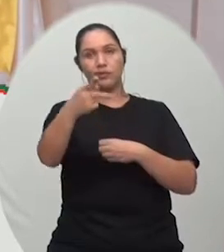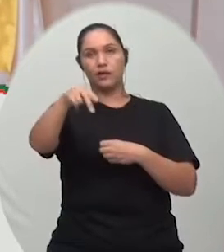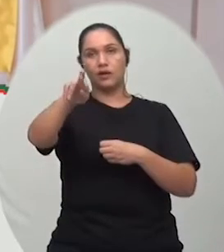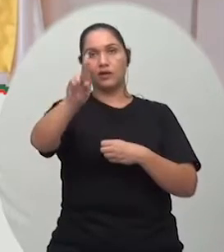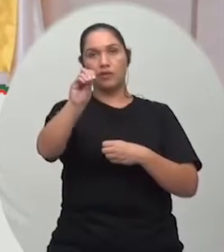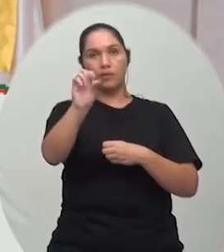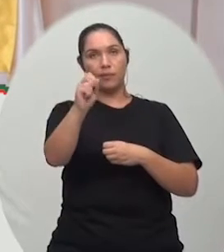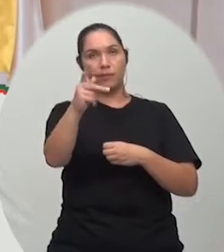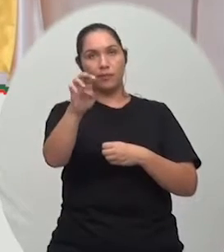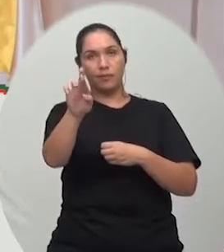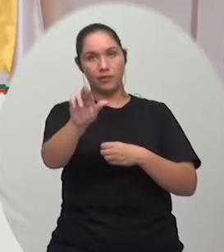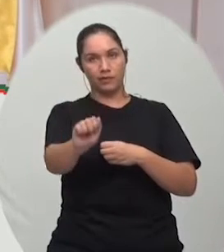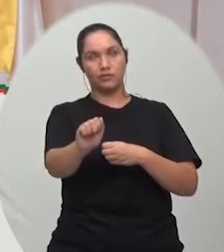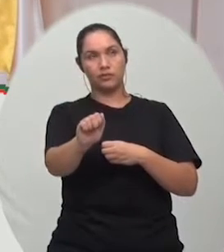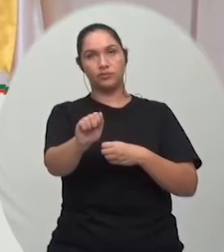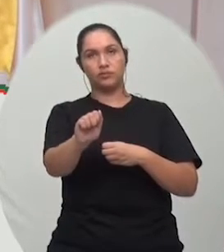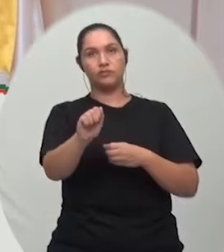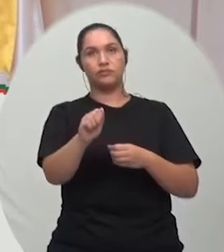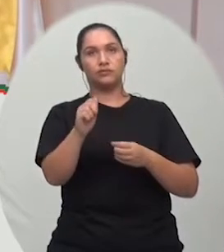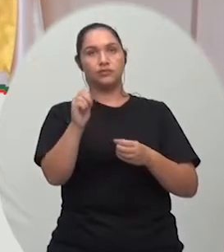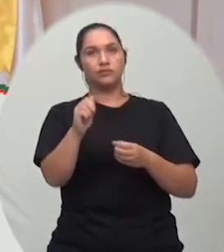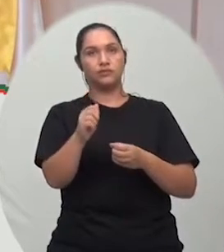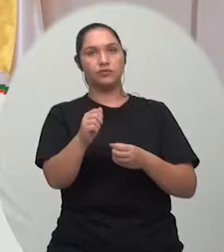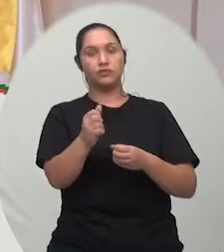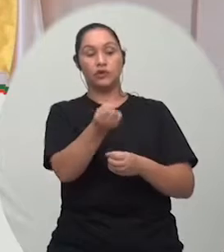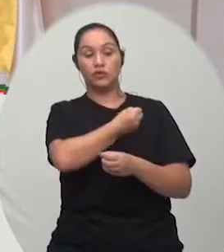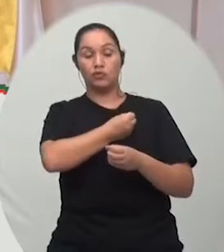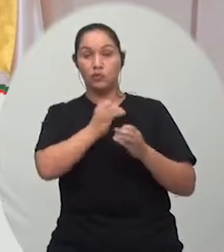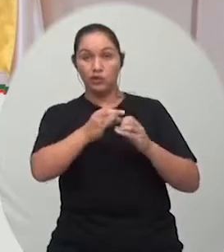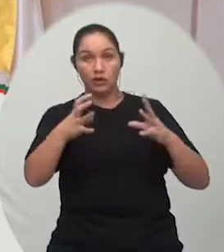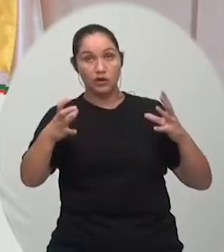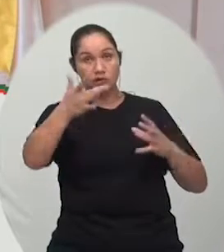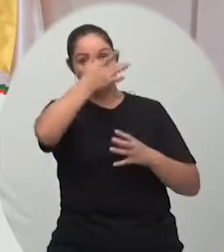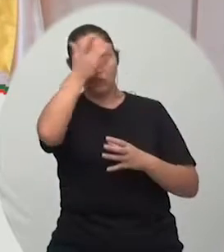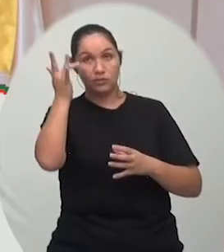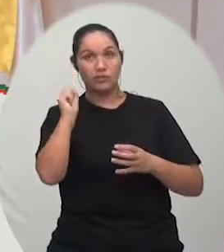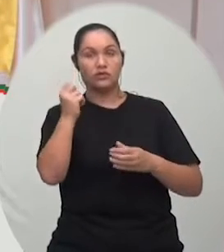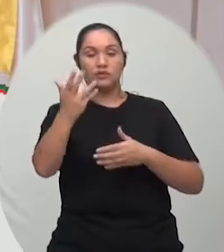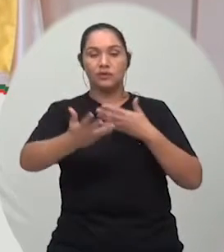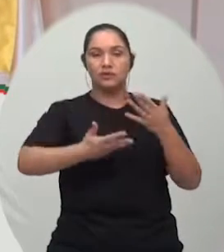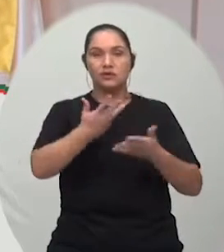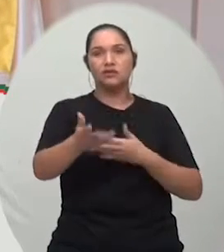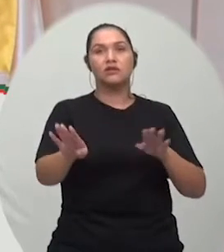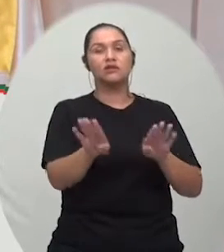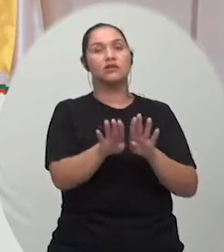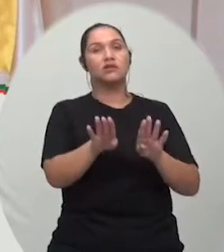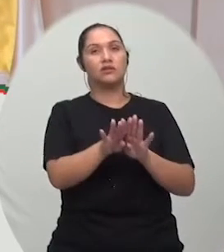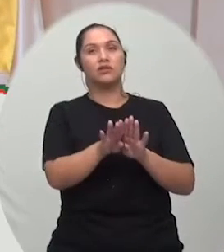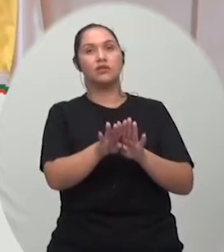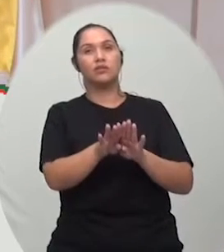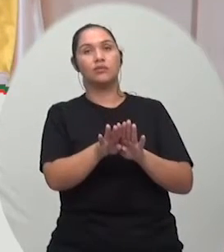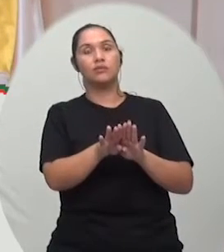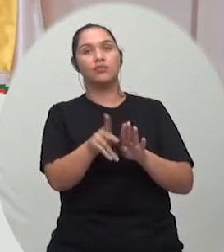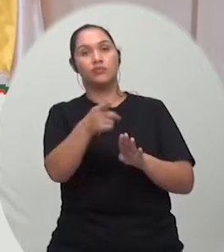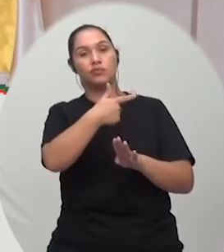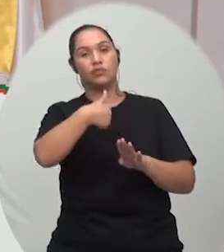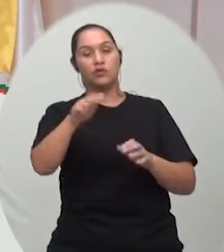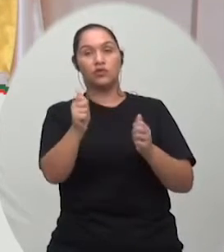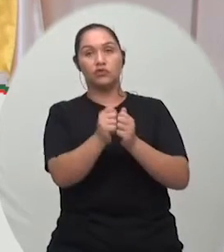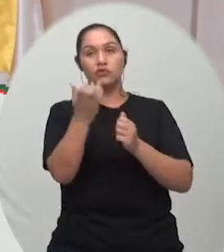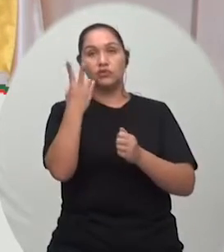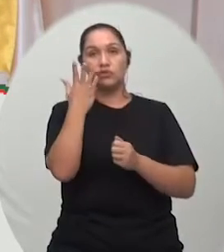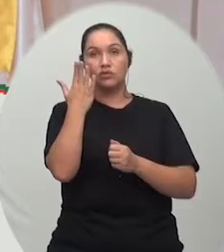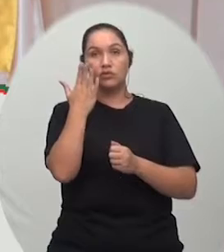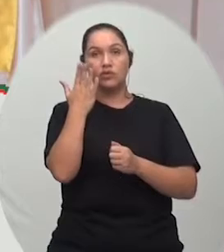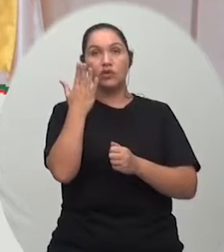mês, né? E, inclusive, na sexta-feira nós fizemos uma visita com os vereadores mirins ao prefeito Clécio Salvaro. E aí